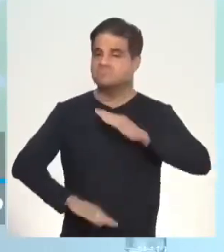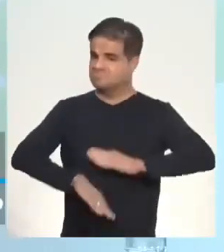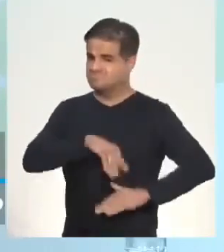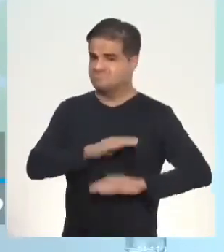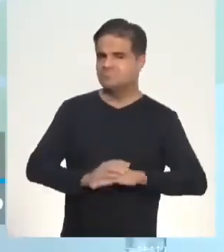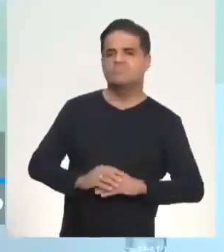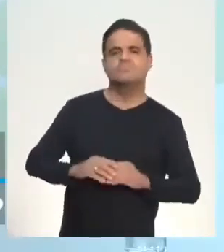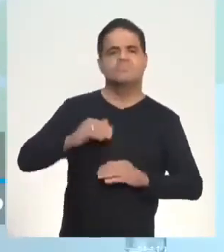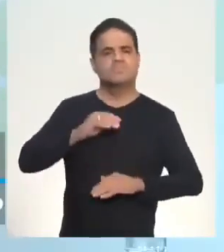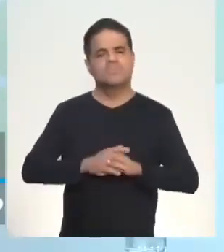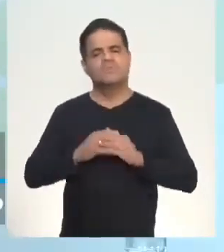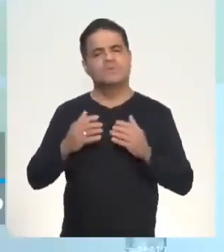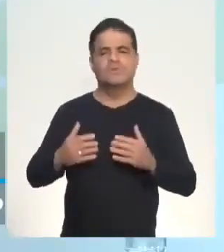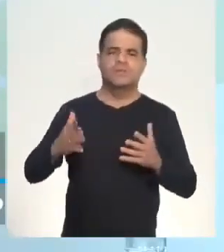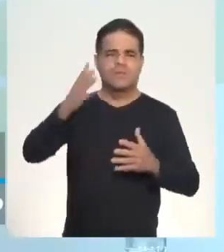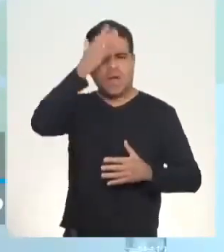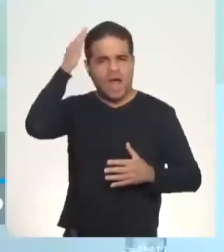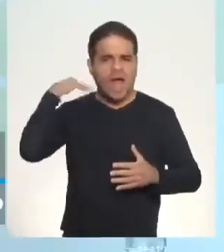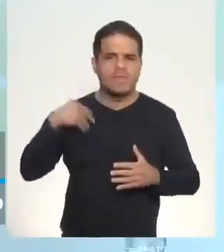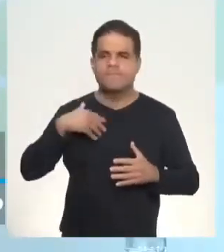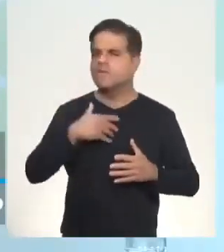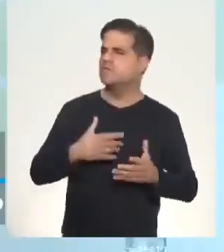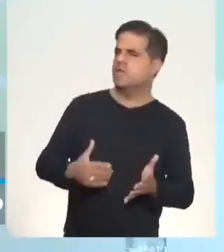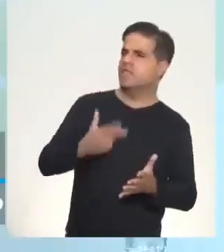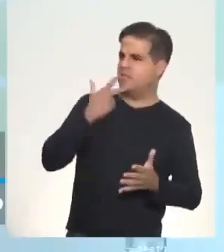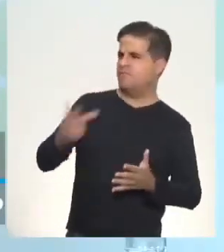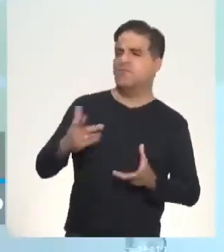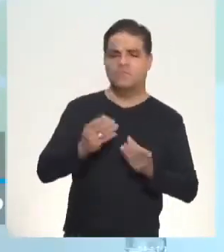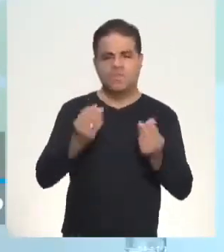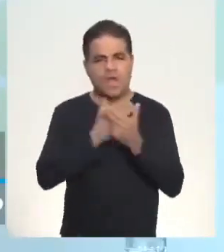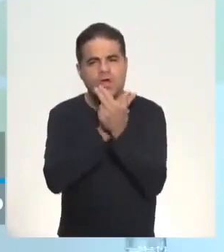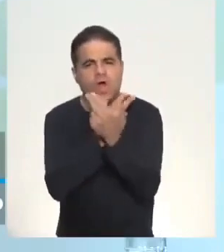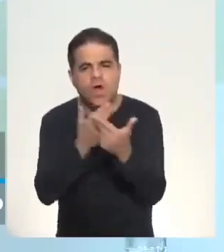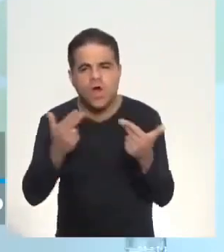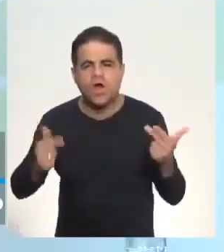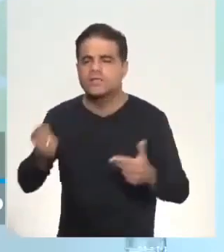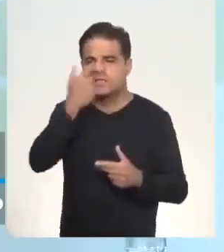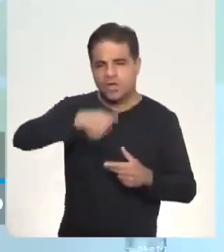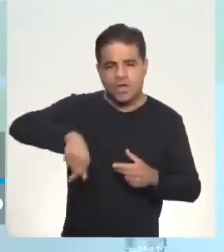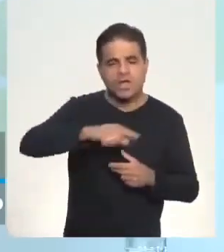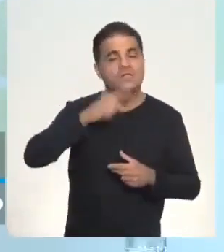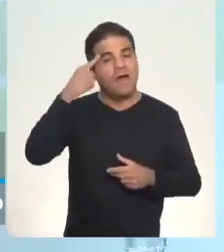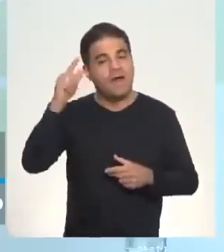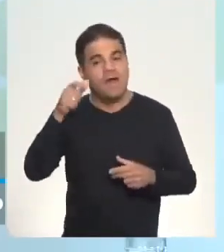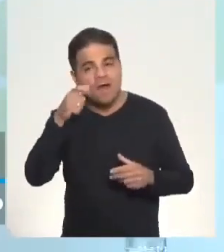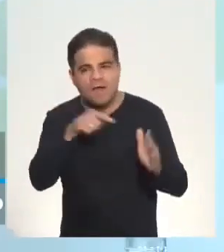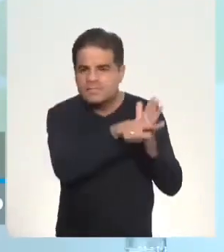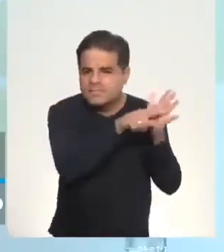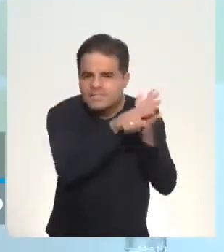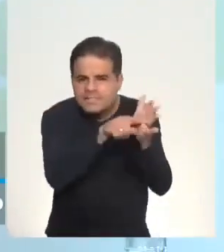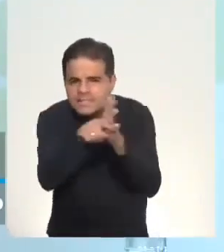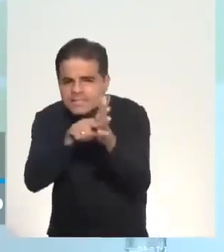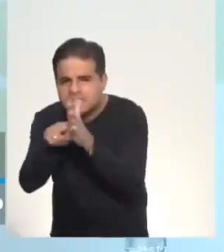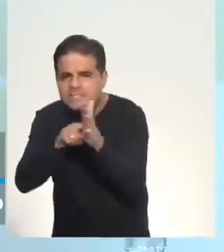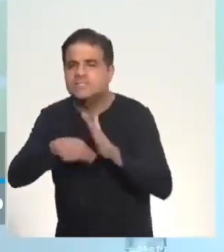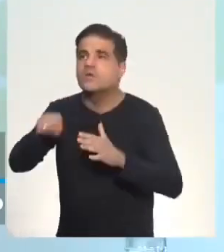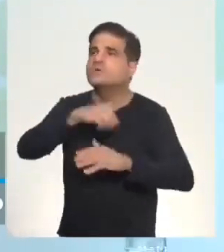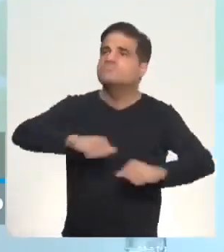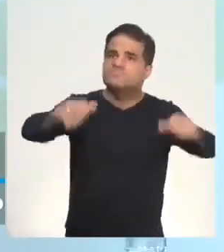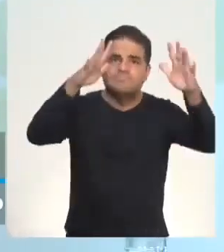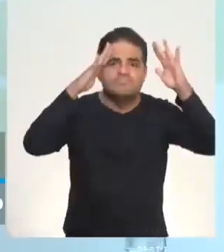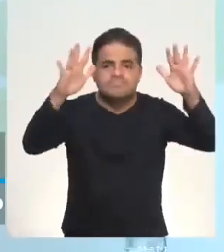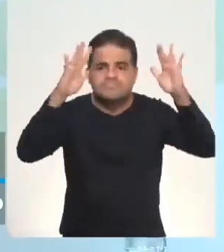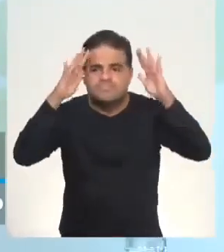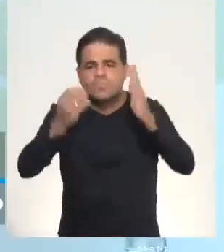a perna, você mexe o cabelo, já está dizendo muita coisa sobre a gente. E analisar esses aspectos, a gente pensa como